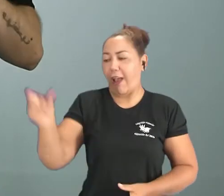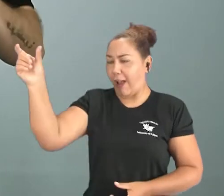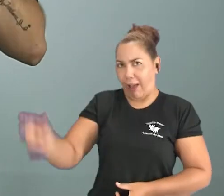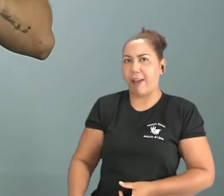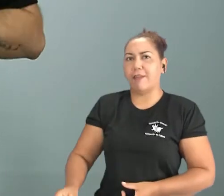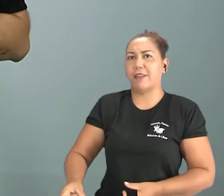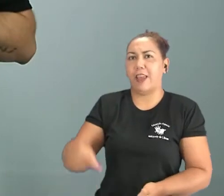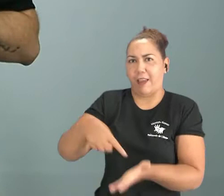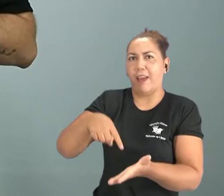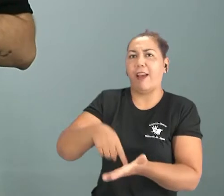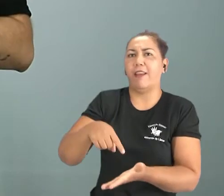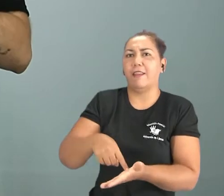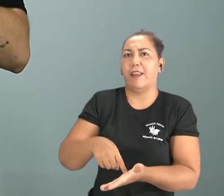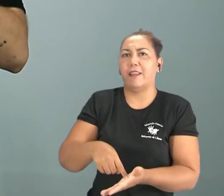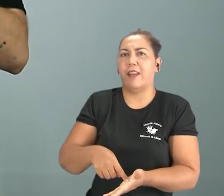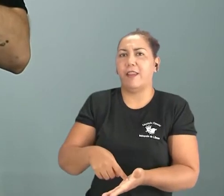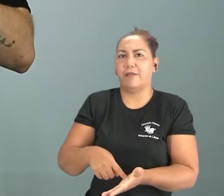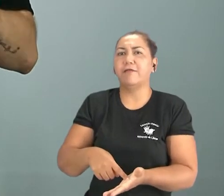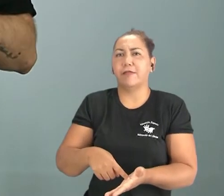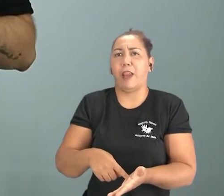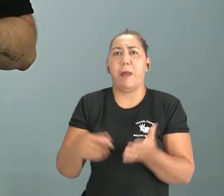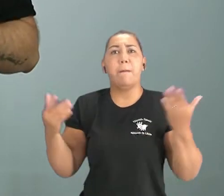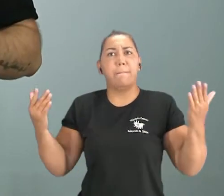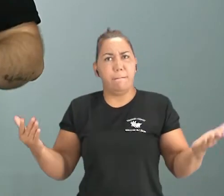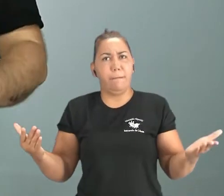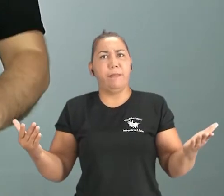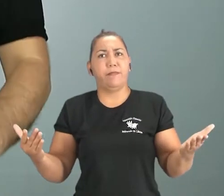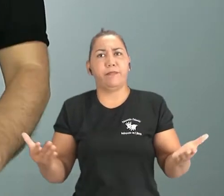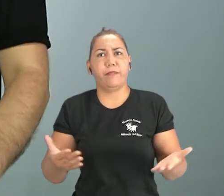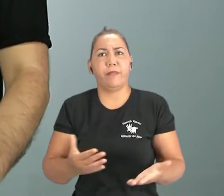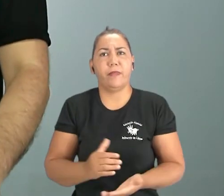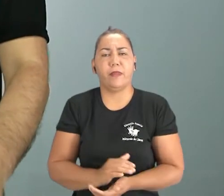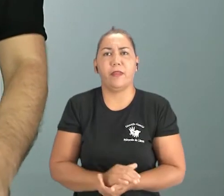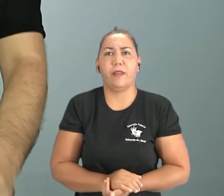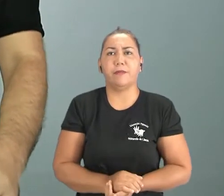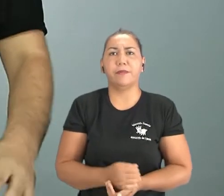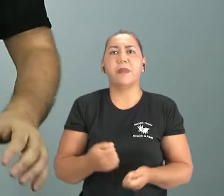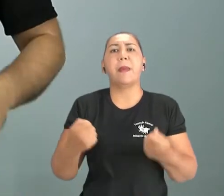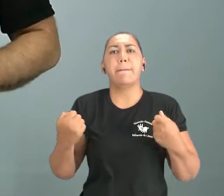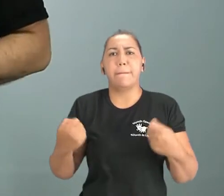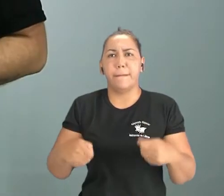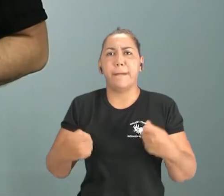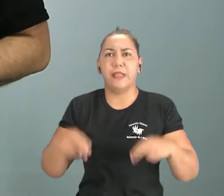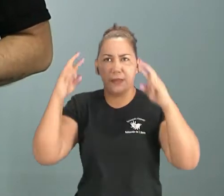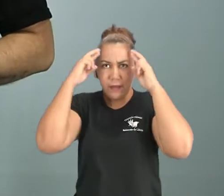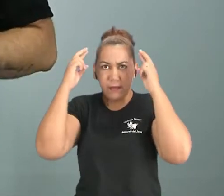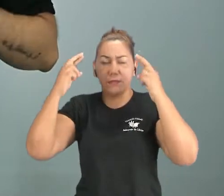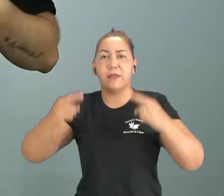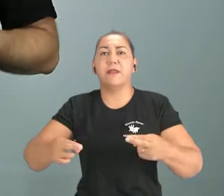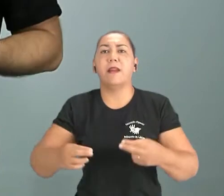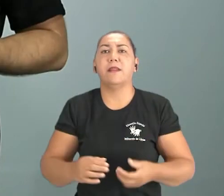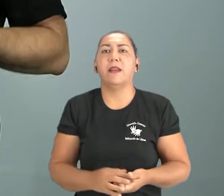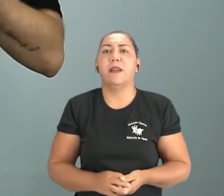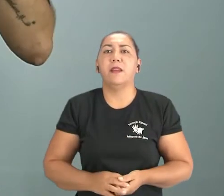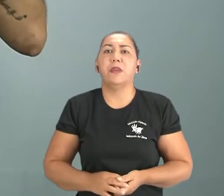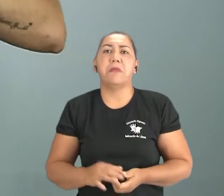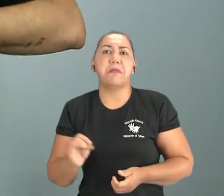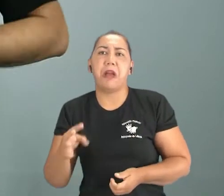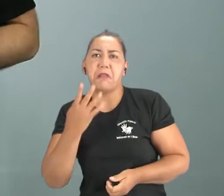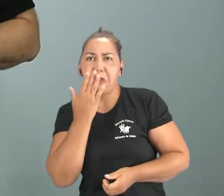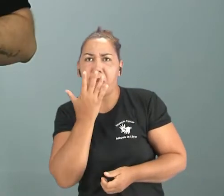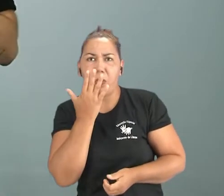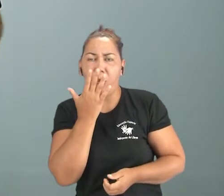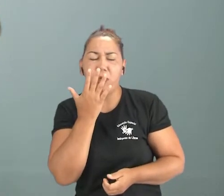ele e que ninguém vai desmerecer o Saci pelo fato dele ser dessa cor tem sabiam e às vezes